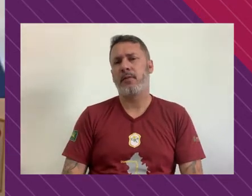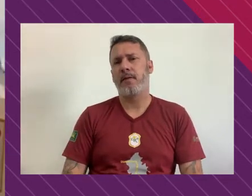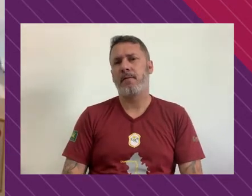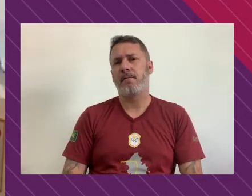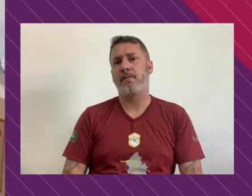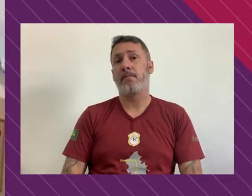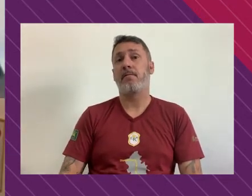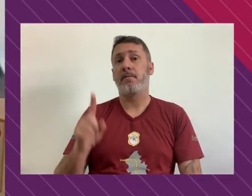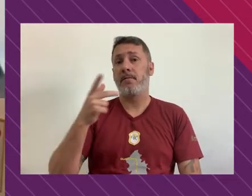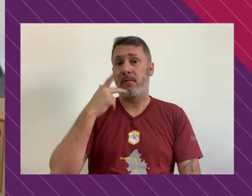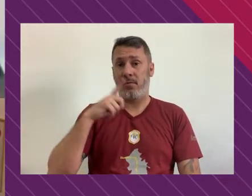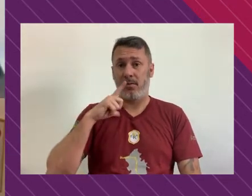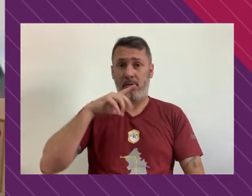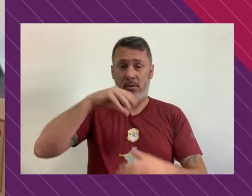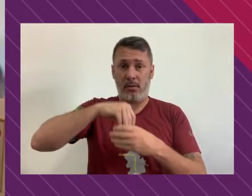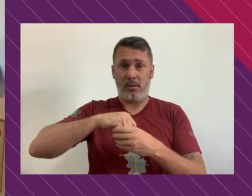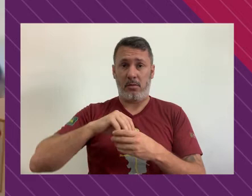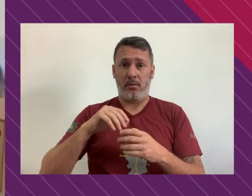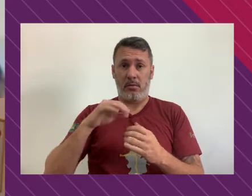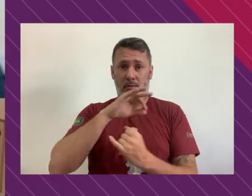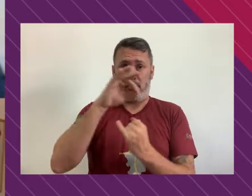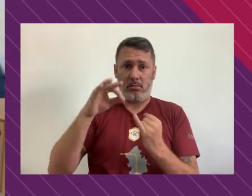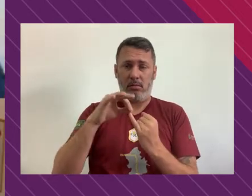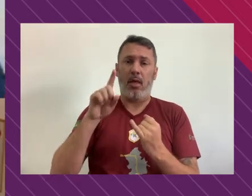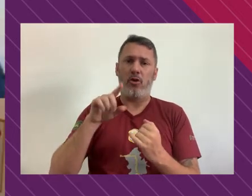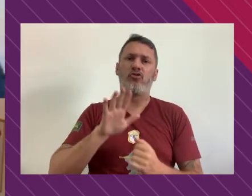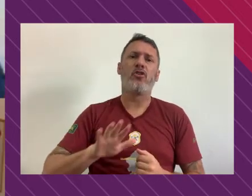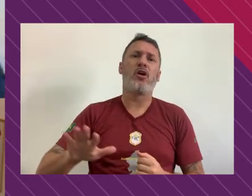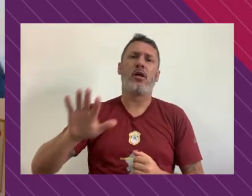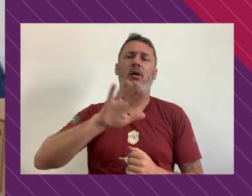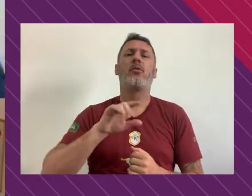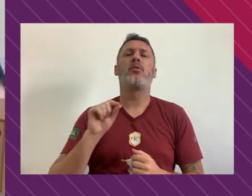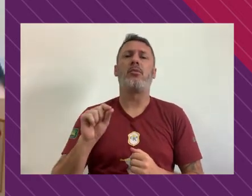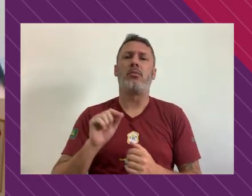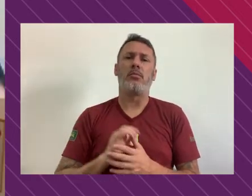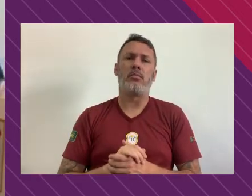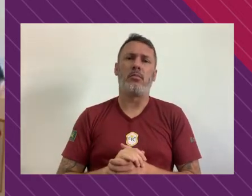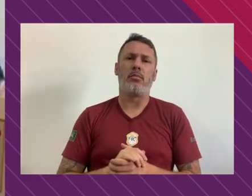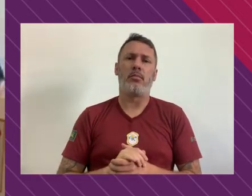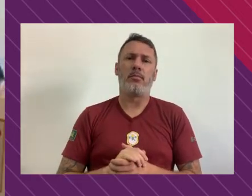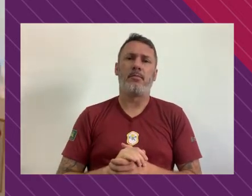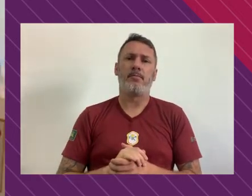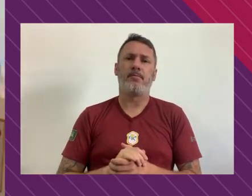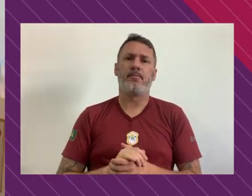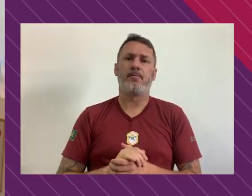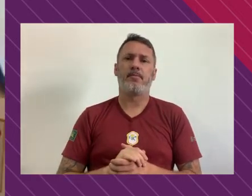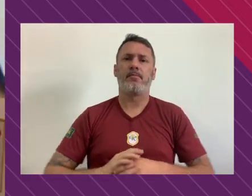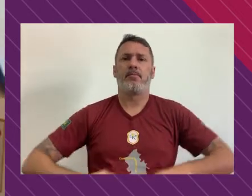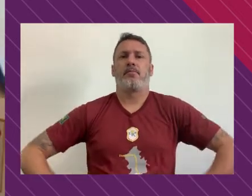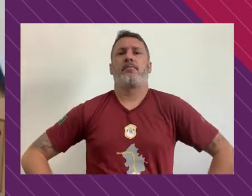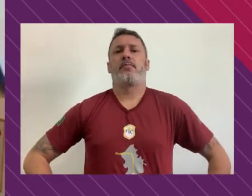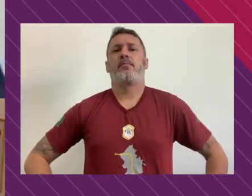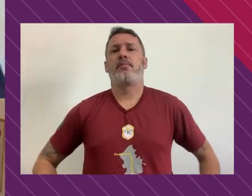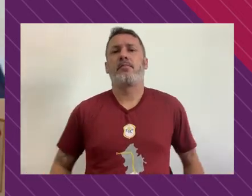filhos, etc. Isso gera uma sobrecarga mental nas pessoas que, além de algo profundamente desumano, vai